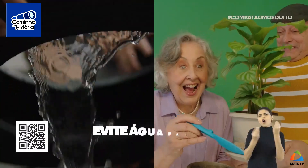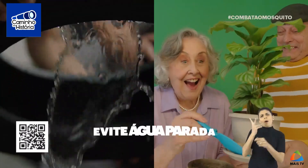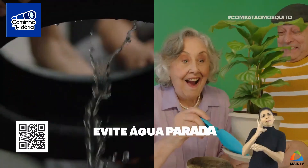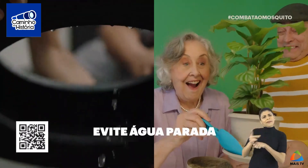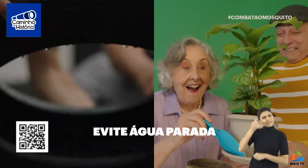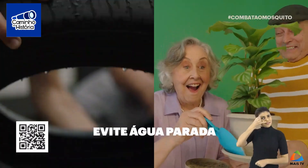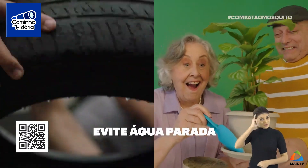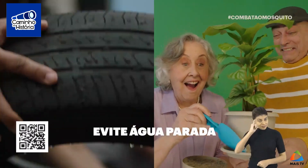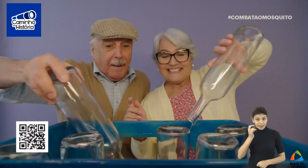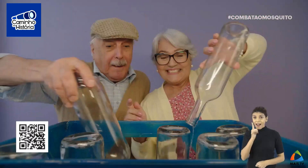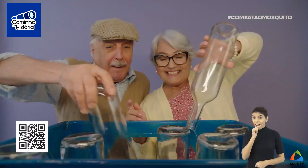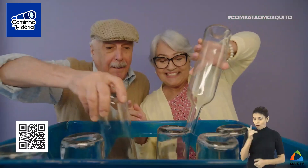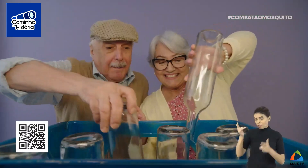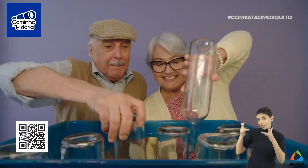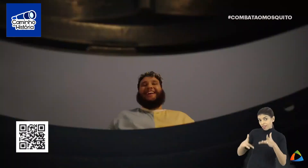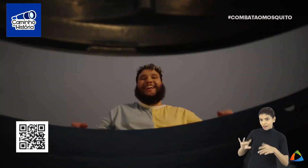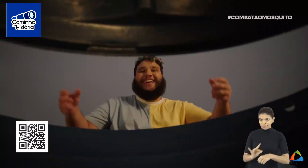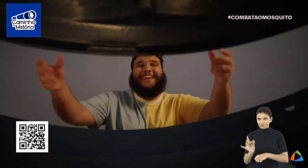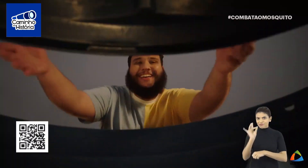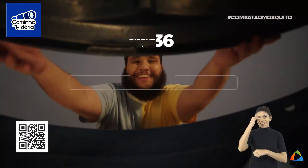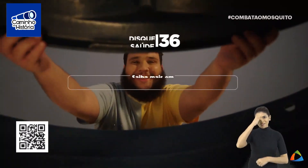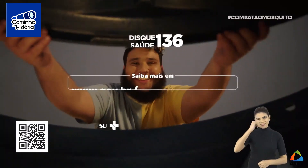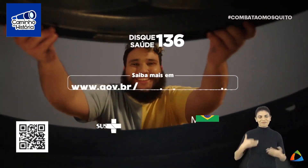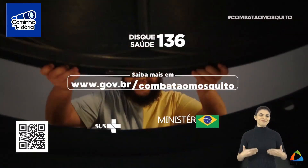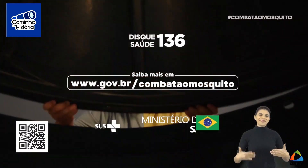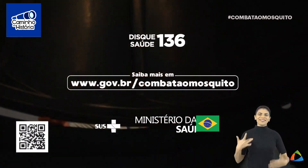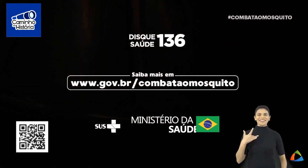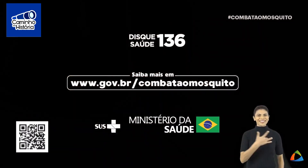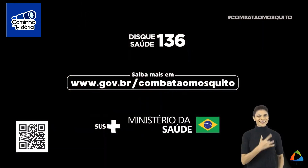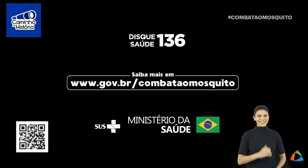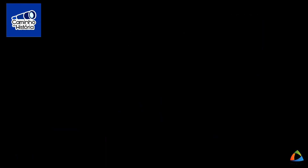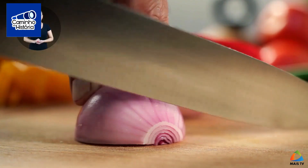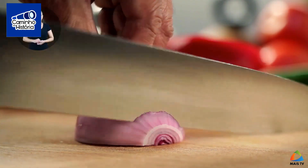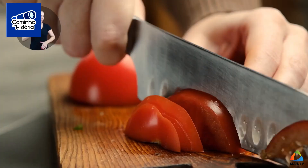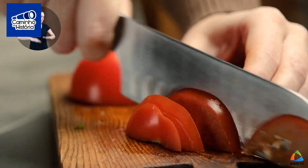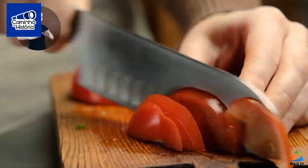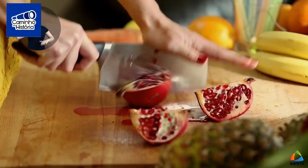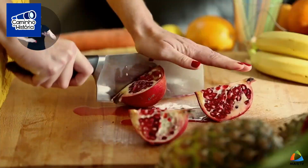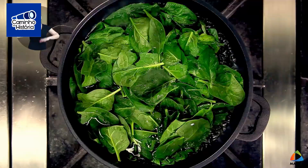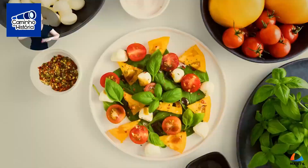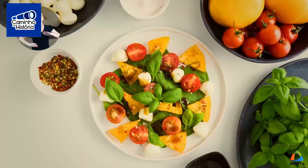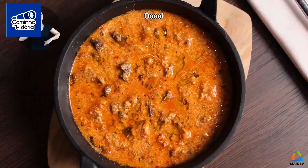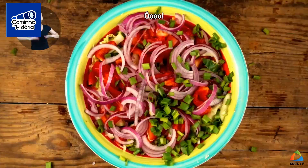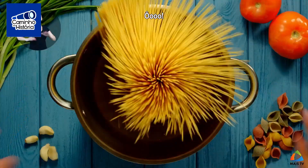fazer. Evite água parada pro bicho nem nascer. Ministério da Saúde.